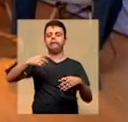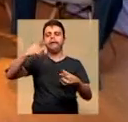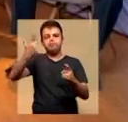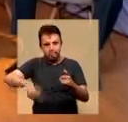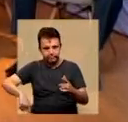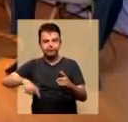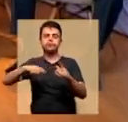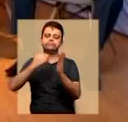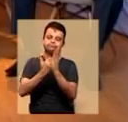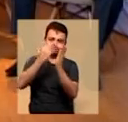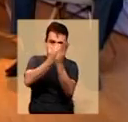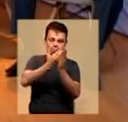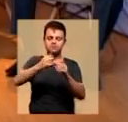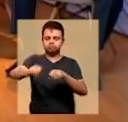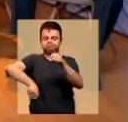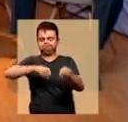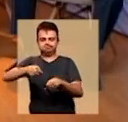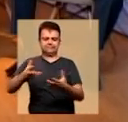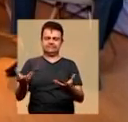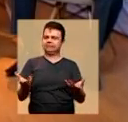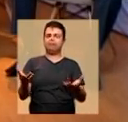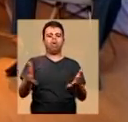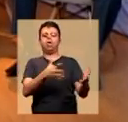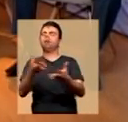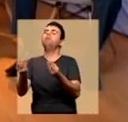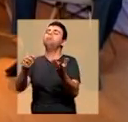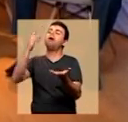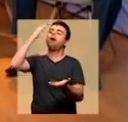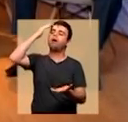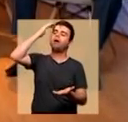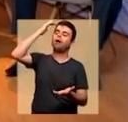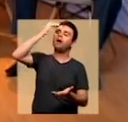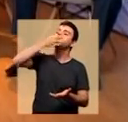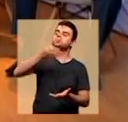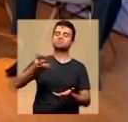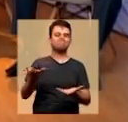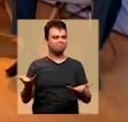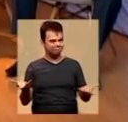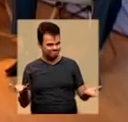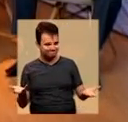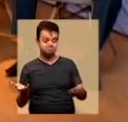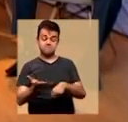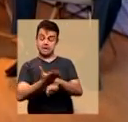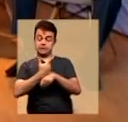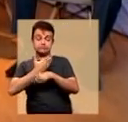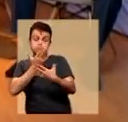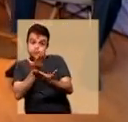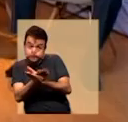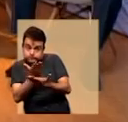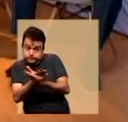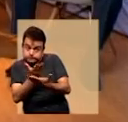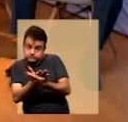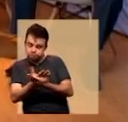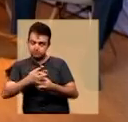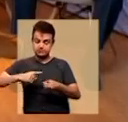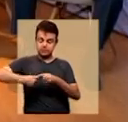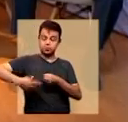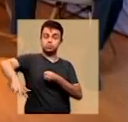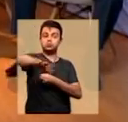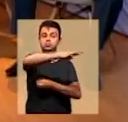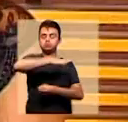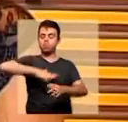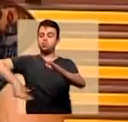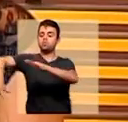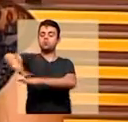o ciclista. Como você Eu acho que é uma questão a ser estudada, né, de mobilidade, uma questão de mobilidade urbana a ser bem